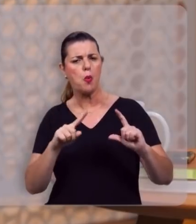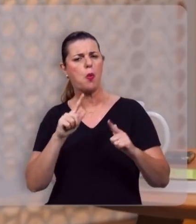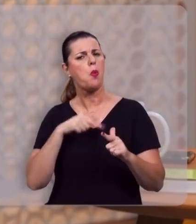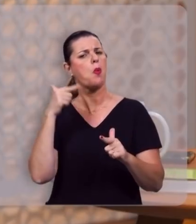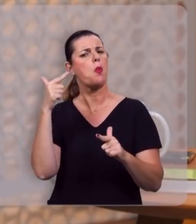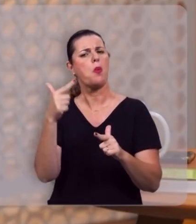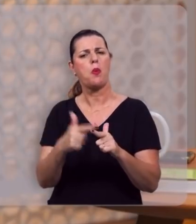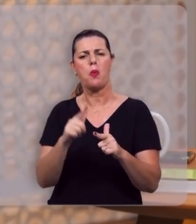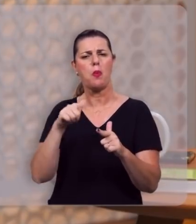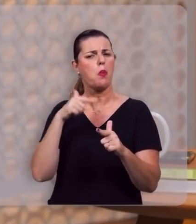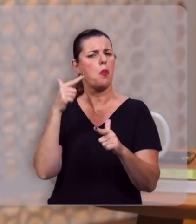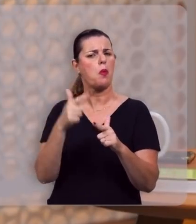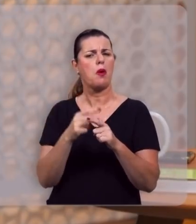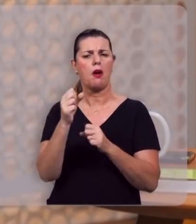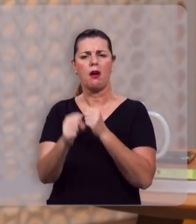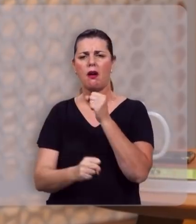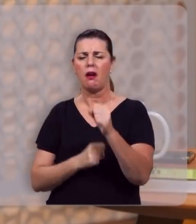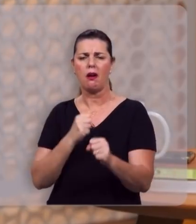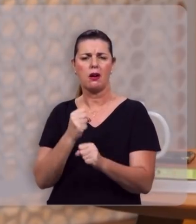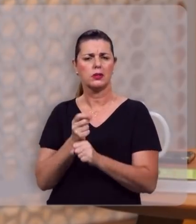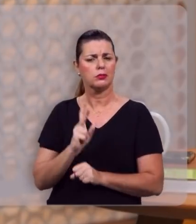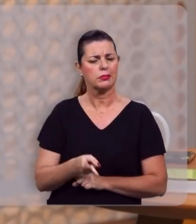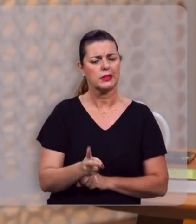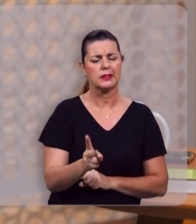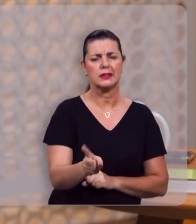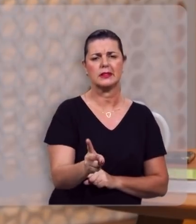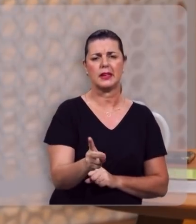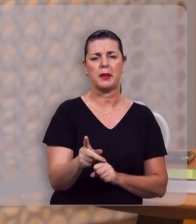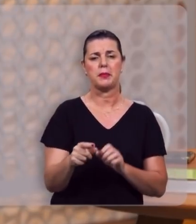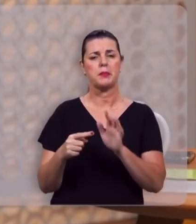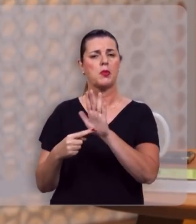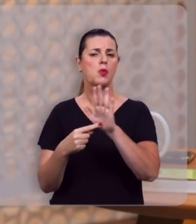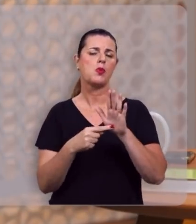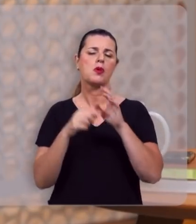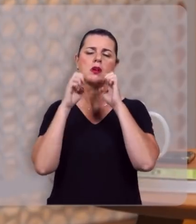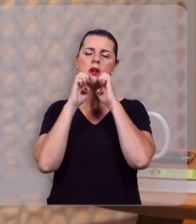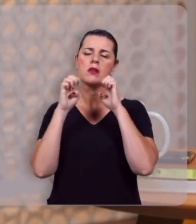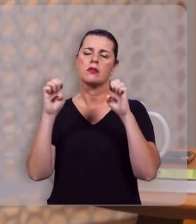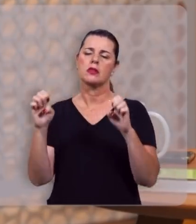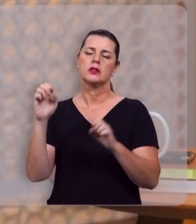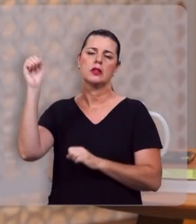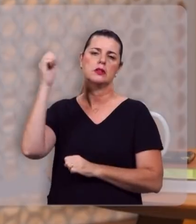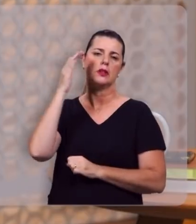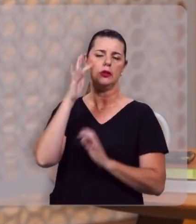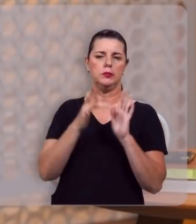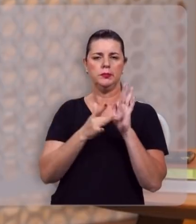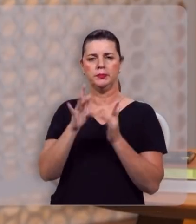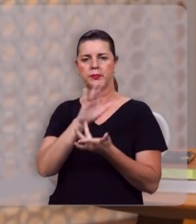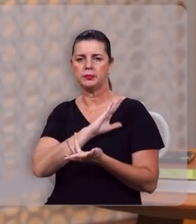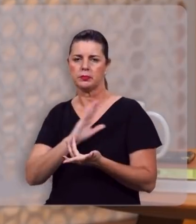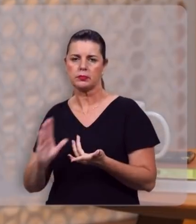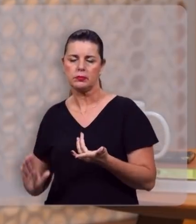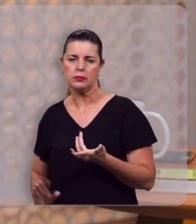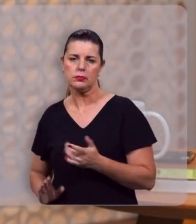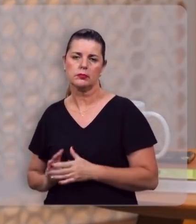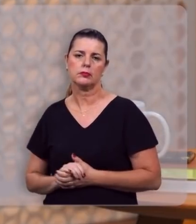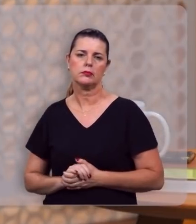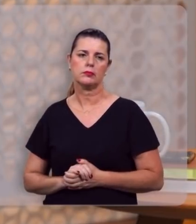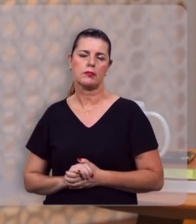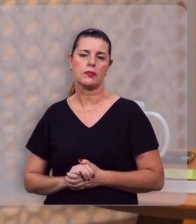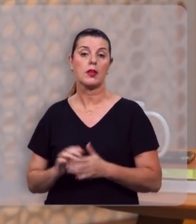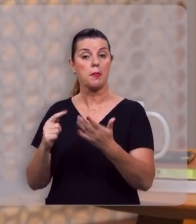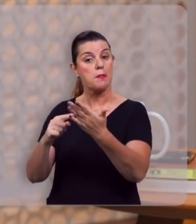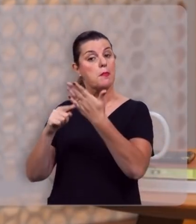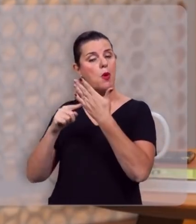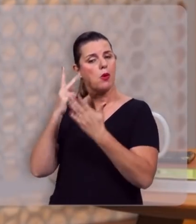mensagens ao longo de tantos anos, sempre pautadas no Evangelho da graça de Cristo Jesus, que nos